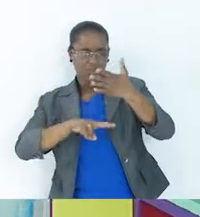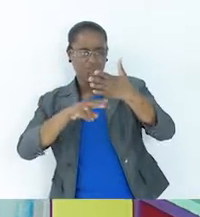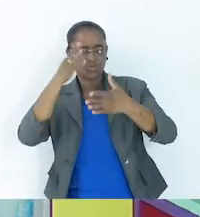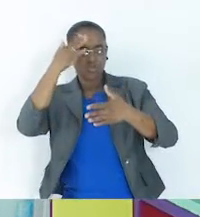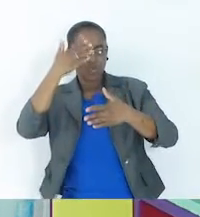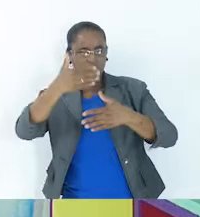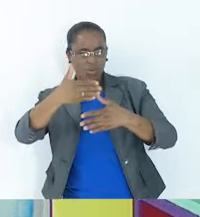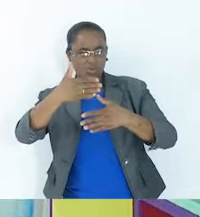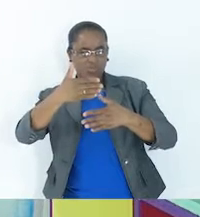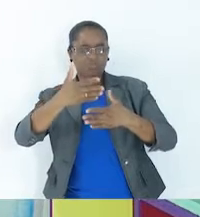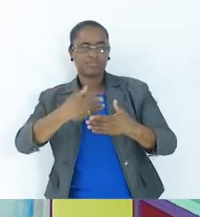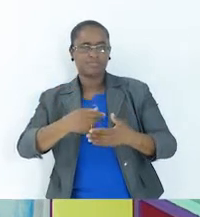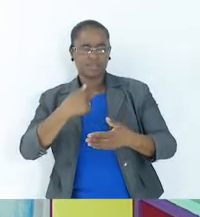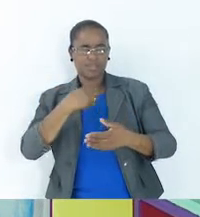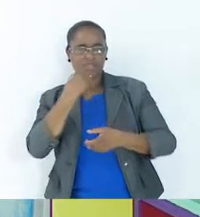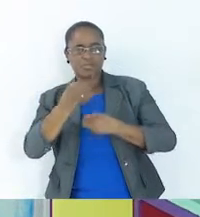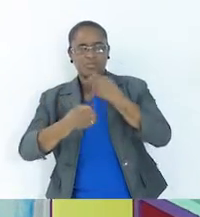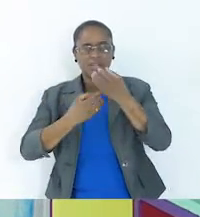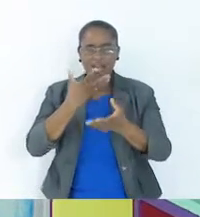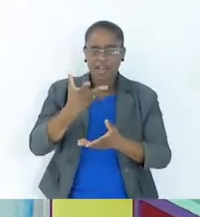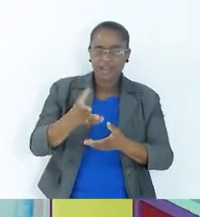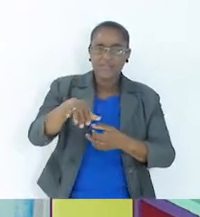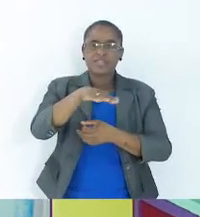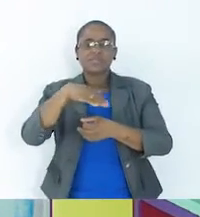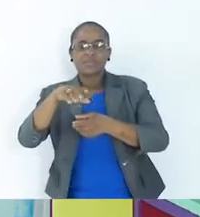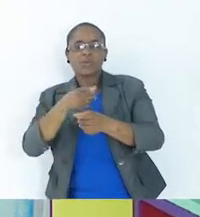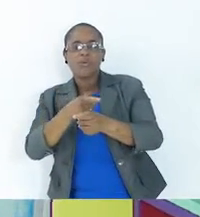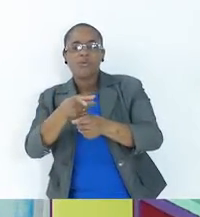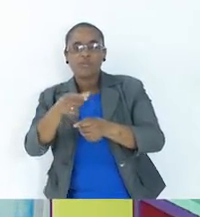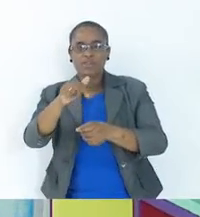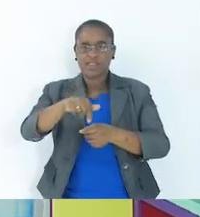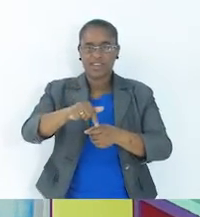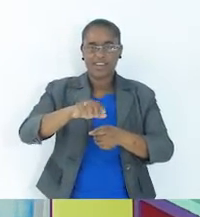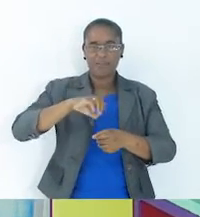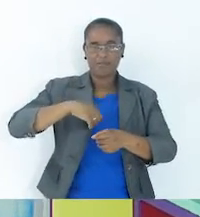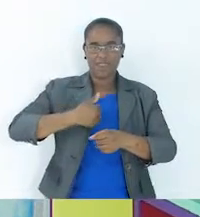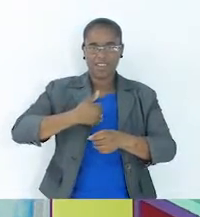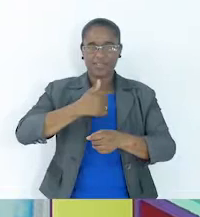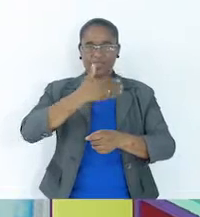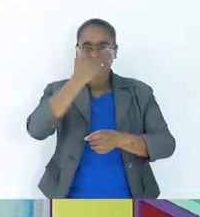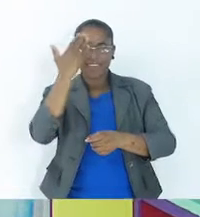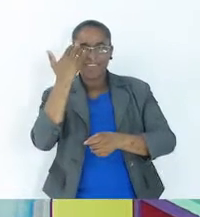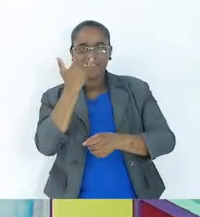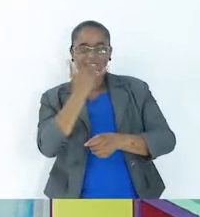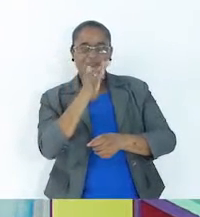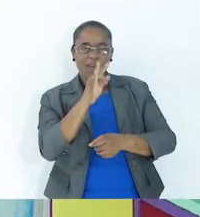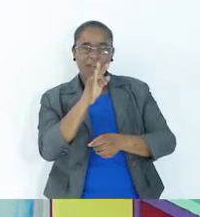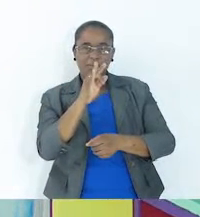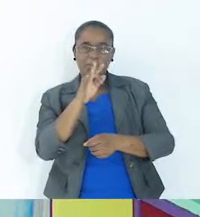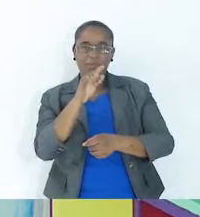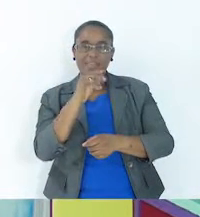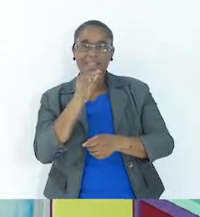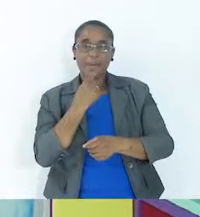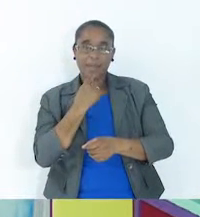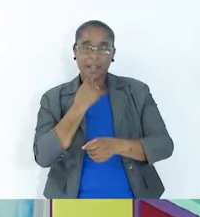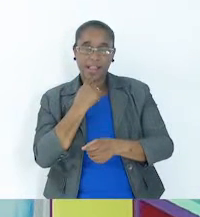1, que explicava a situação do Covid aqui em Cabo Verde, no dia 24 de abril?